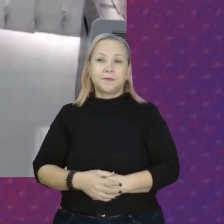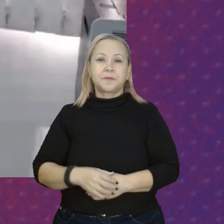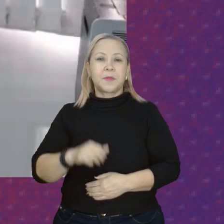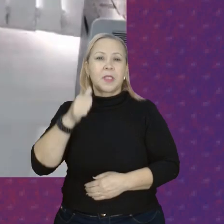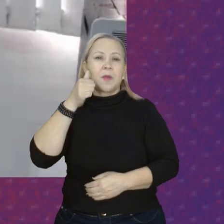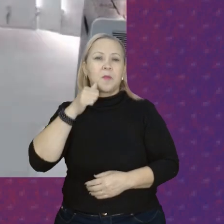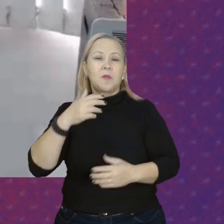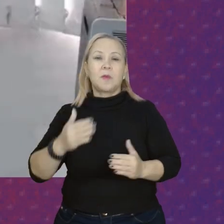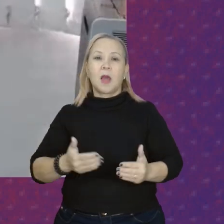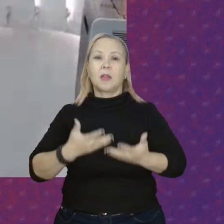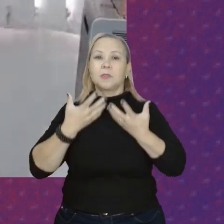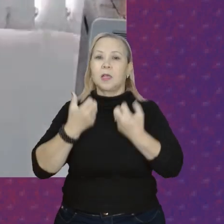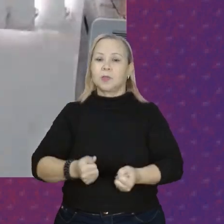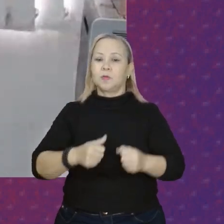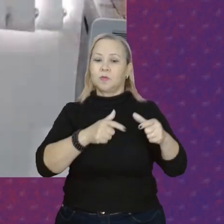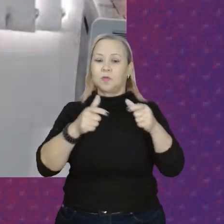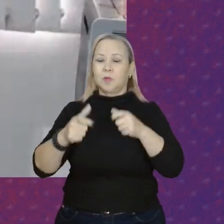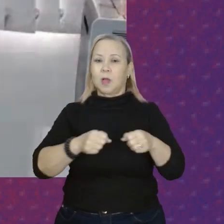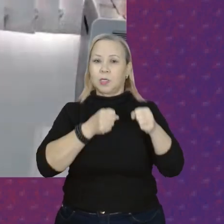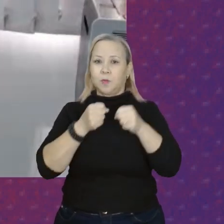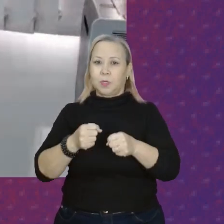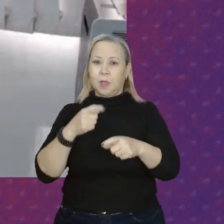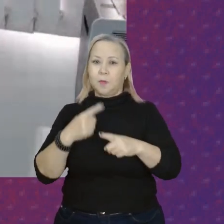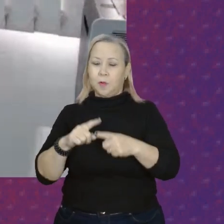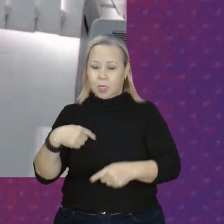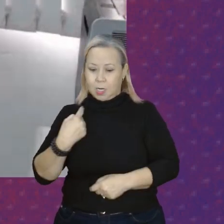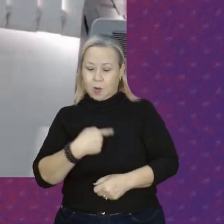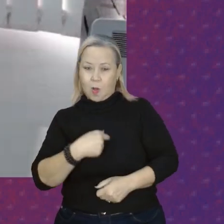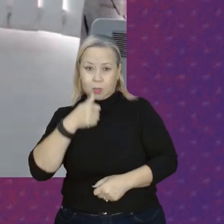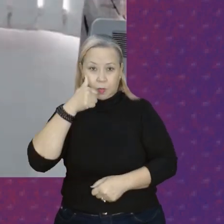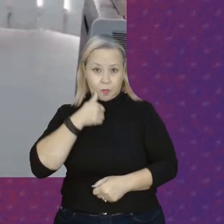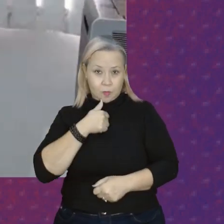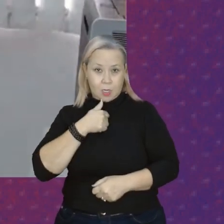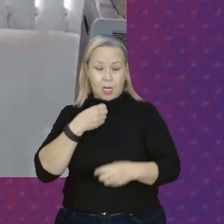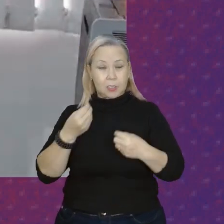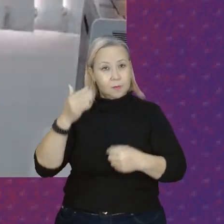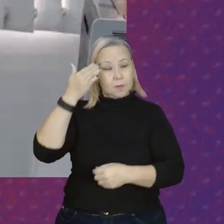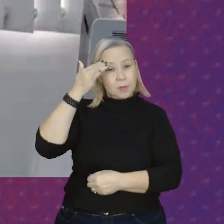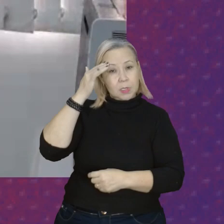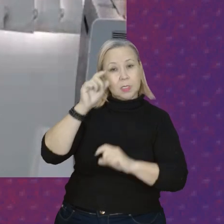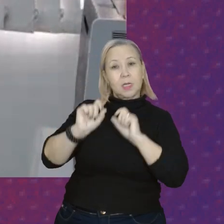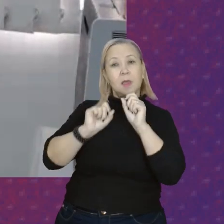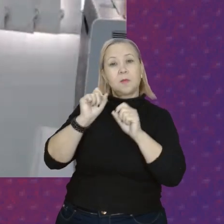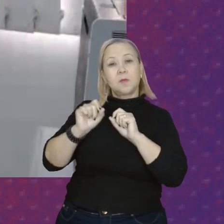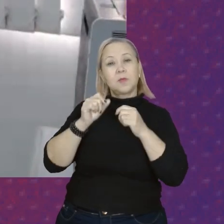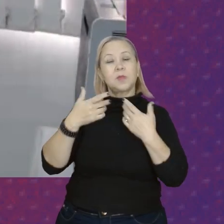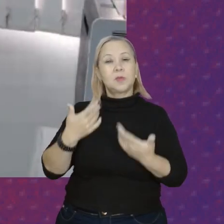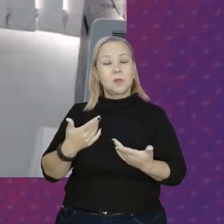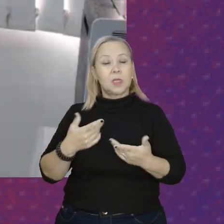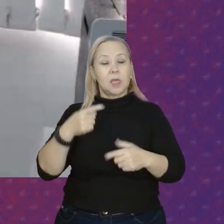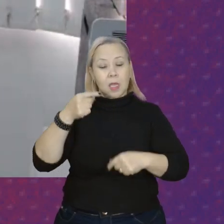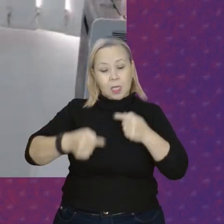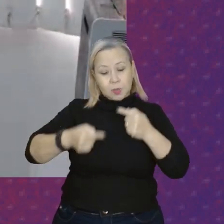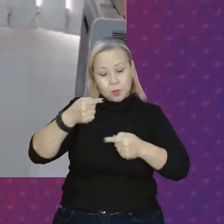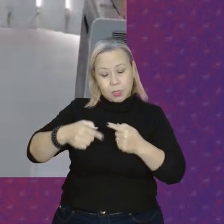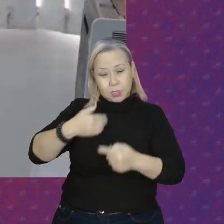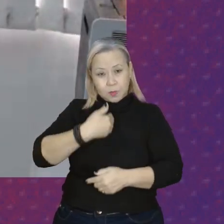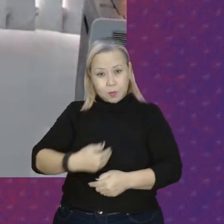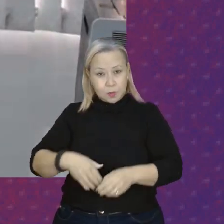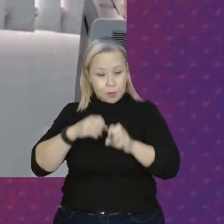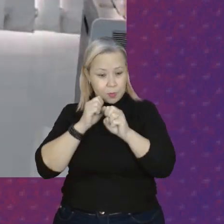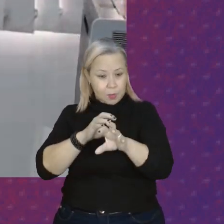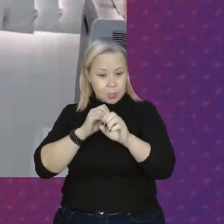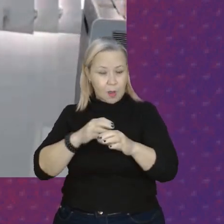mulheres assumirem o espaço de poder, porque nós, mulheres, entendemos o que as políticas públicas educacionais